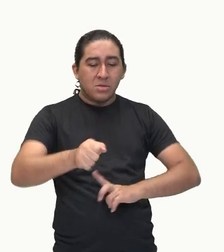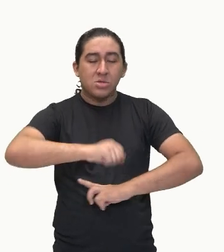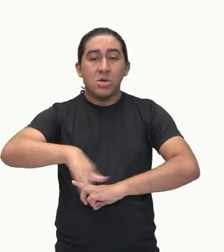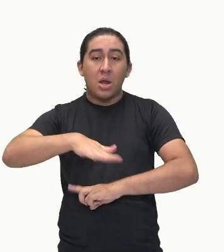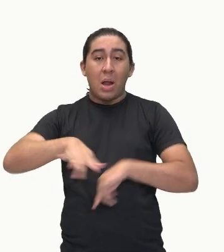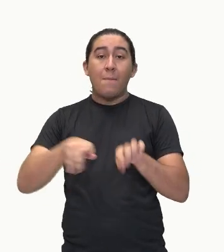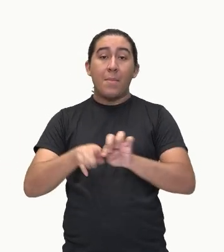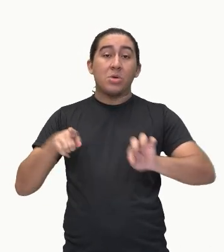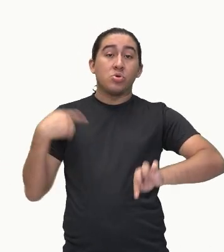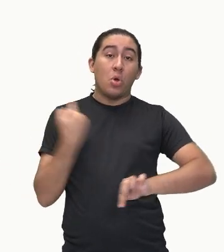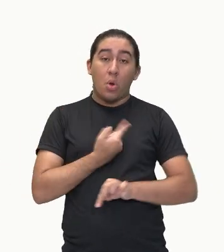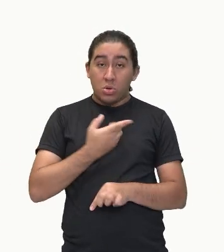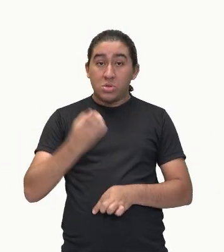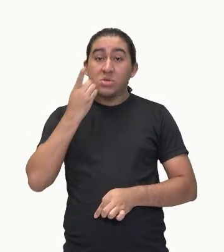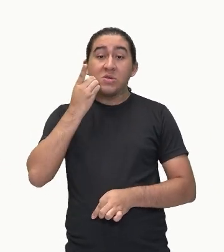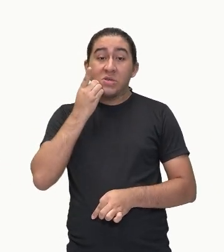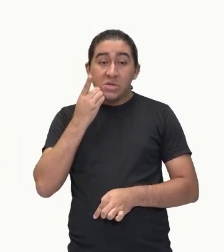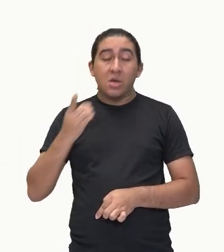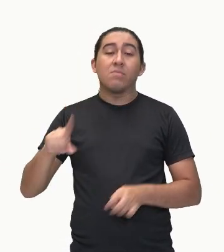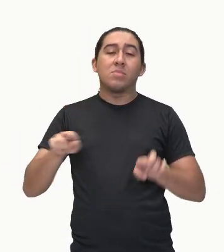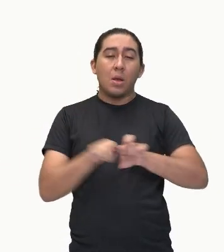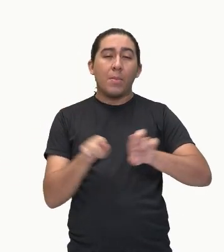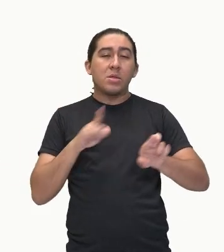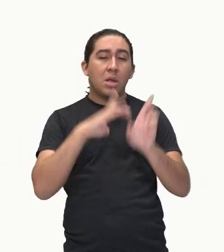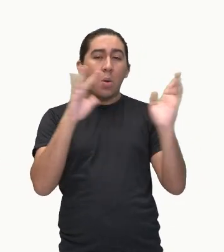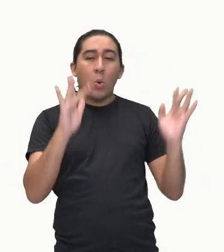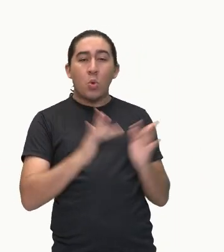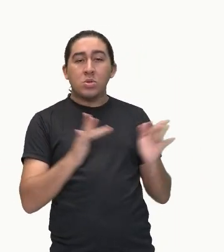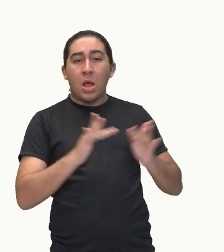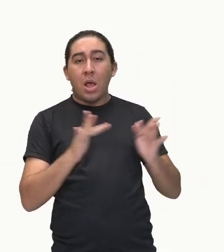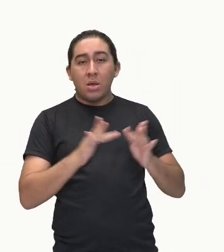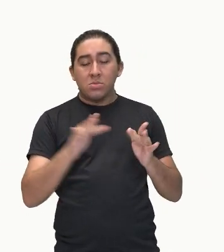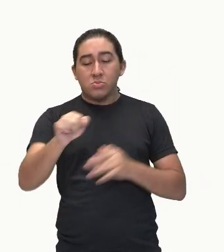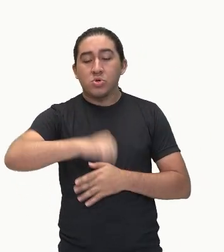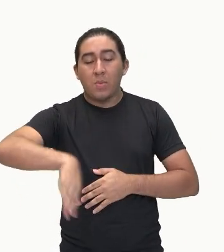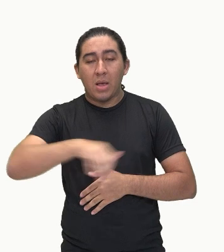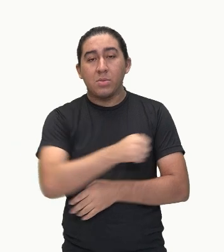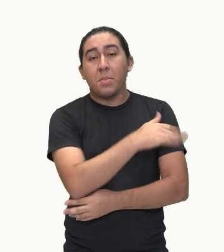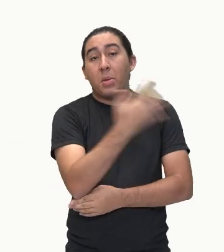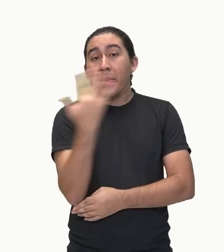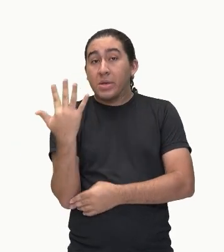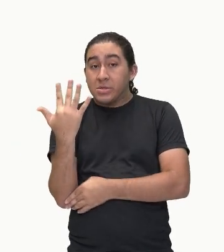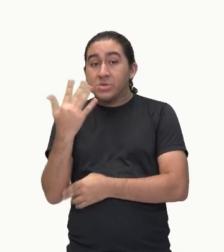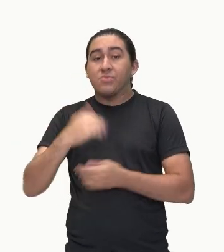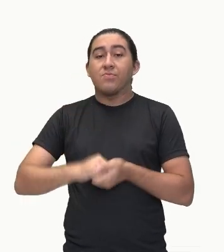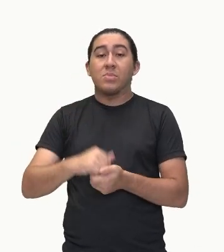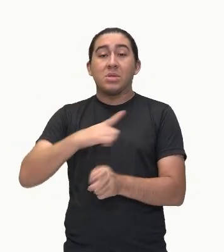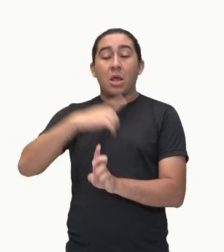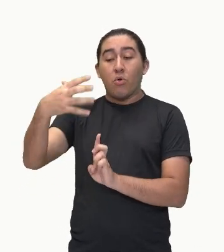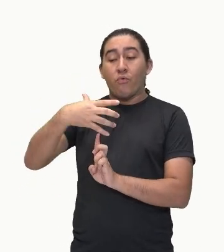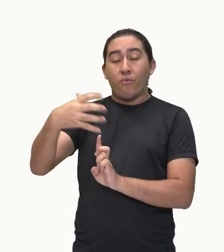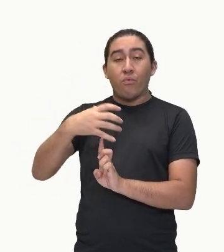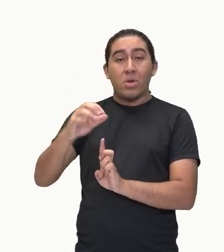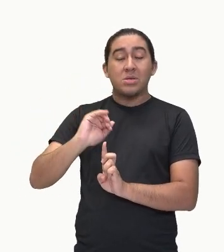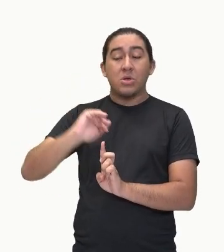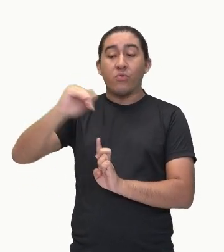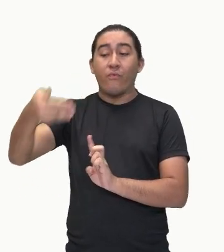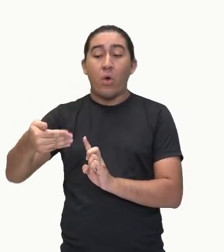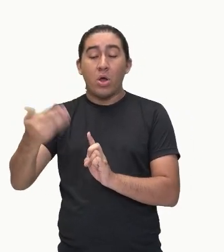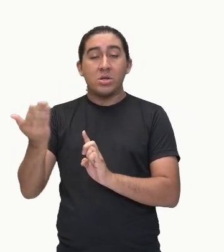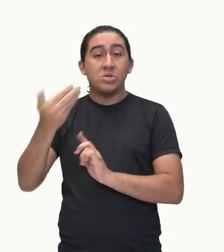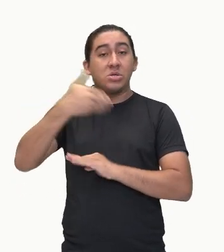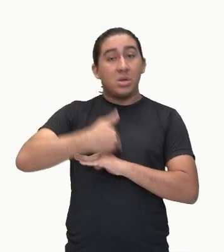nosso cotidiano, estamos conectados com o meio ambiente. Ocorre a influência do interno para o externo